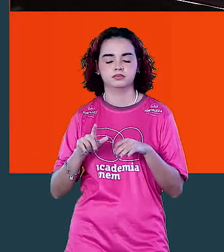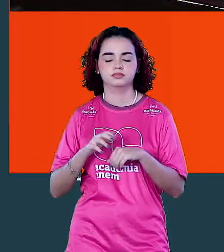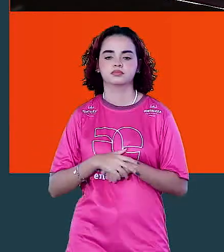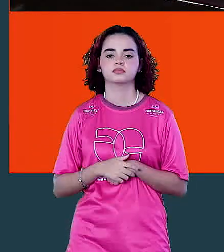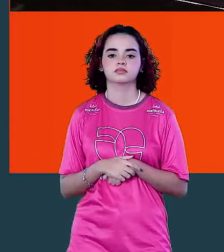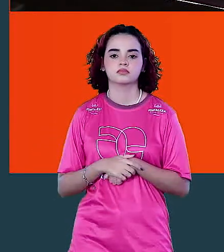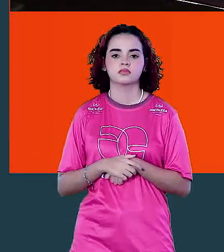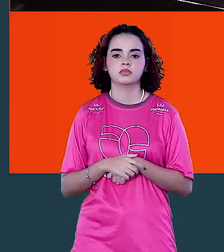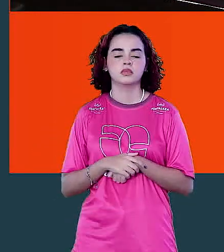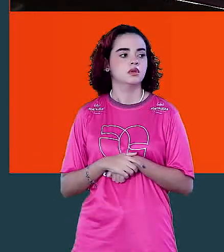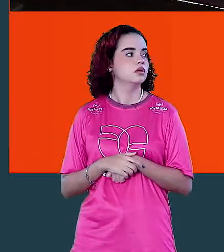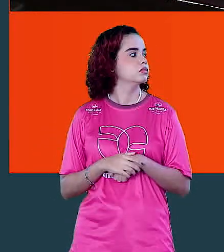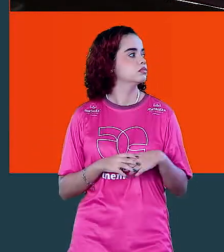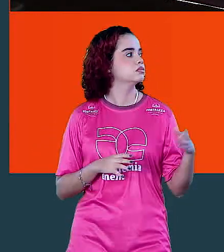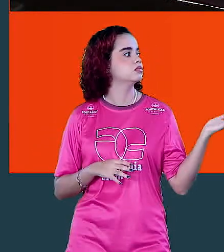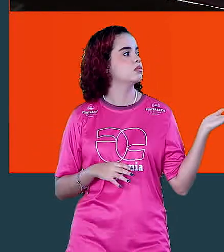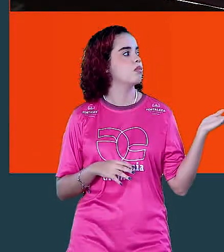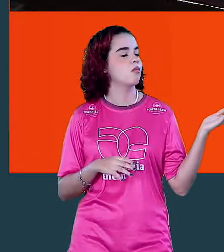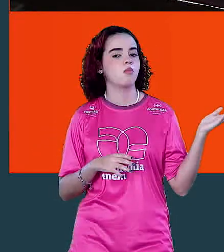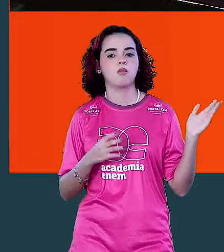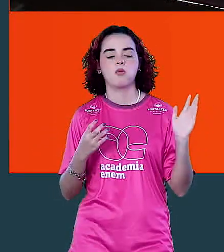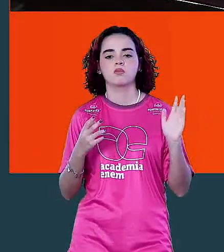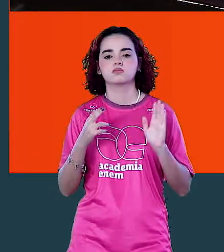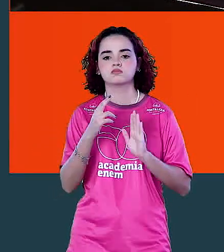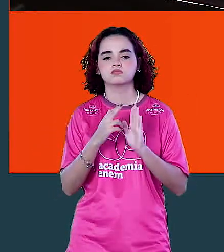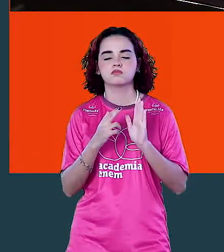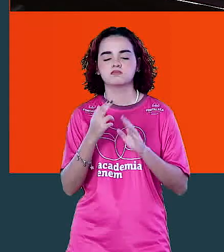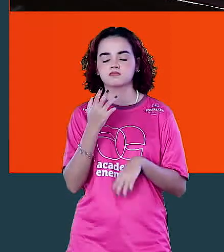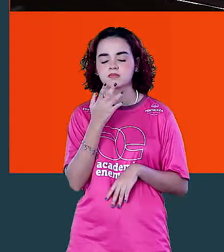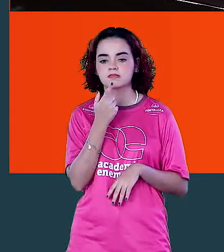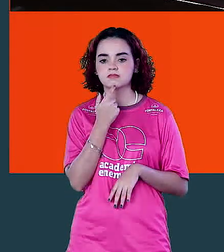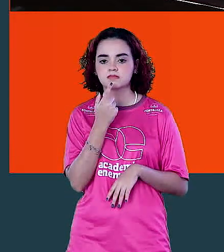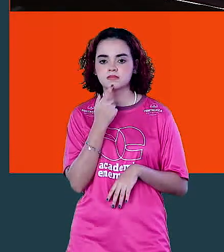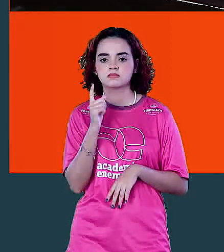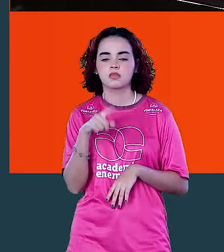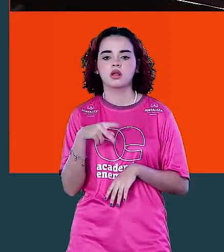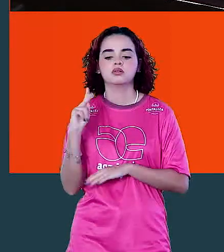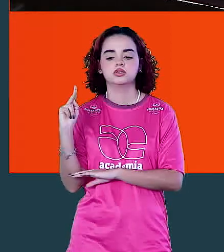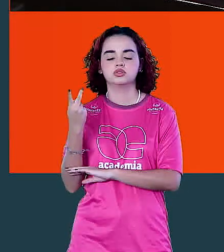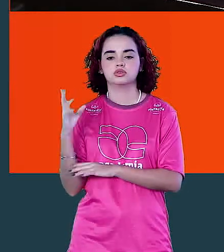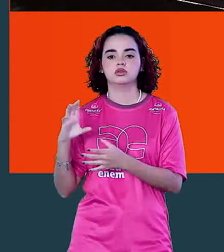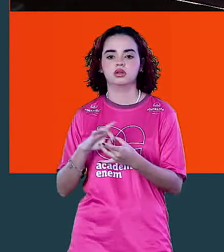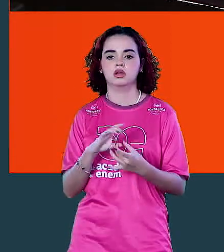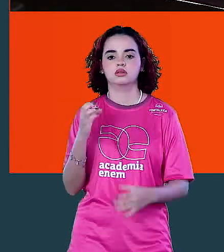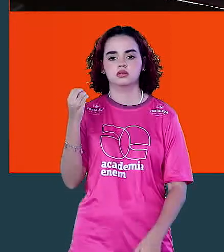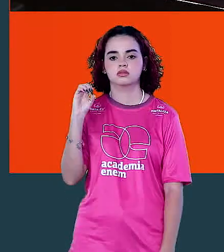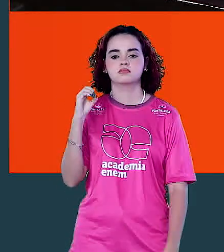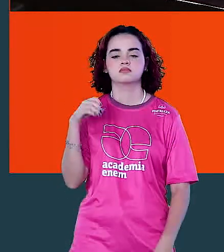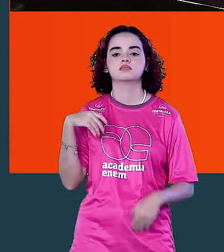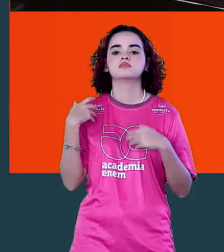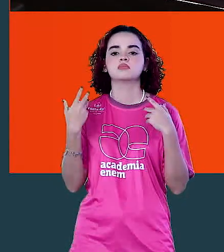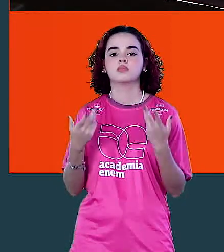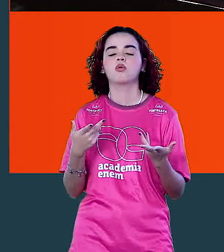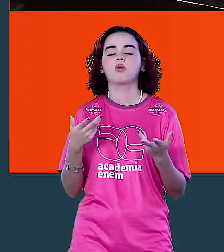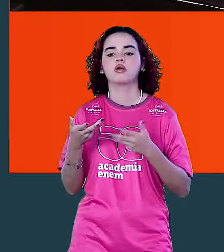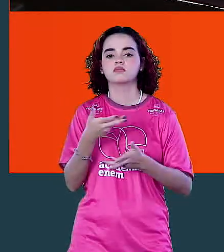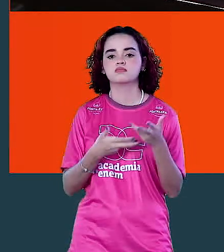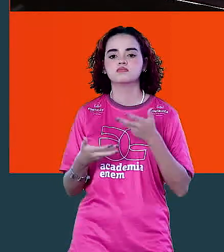Todos esses pontos que estão marcados aí são pontos em que o hidrogênio está ligado com o oxigênio. Que tipo de interação a gente tem